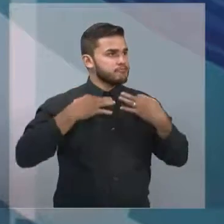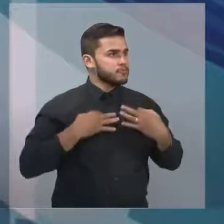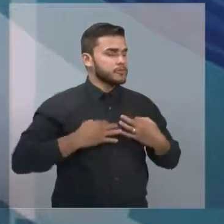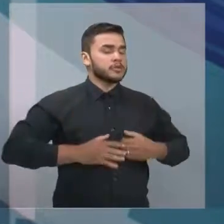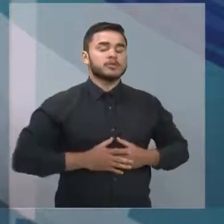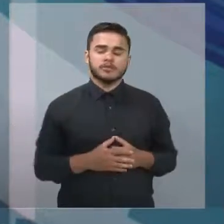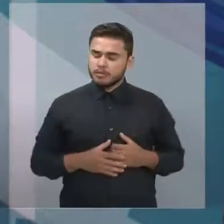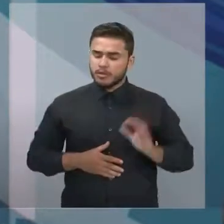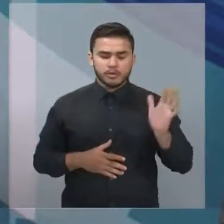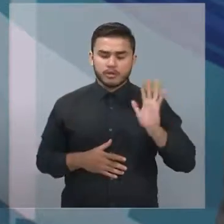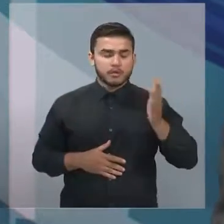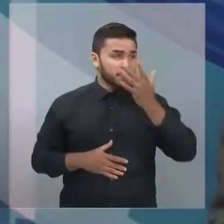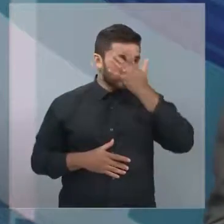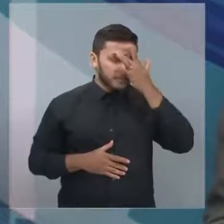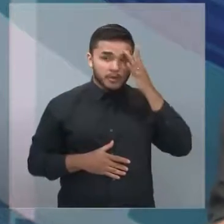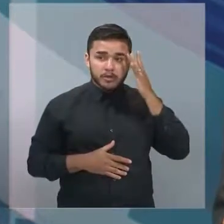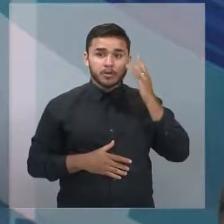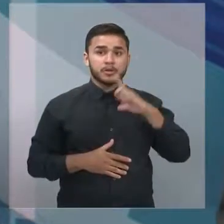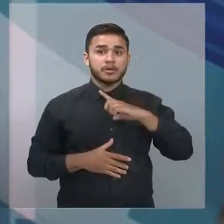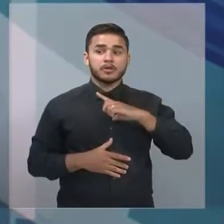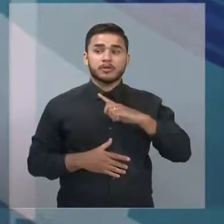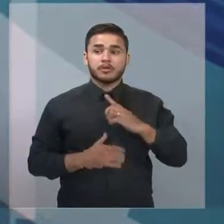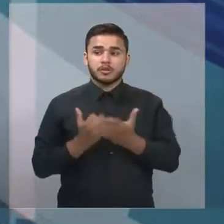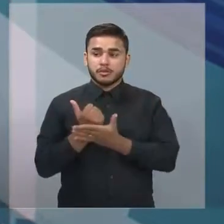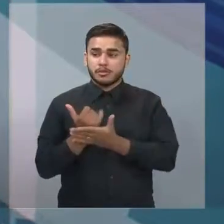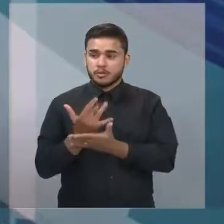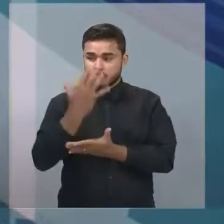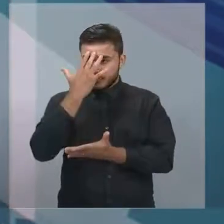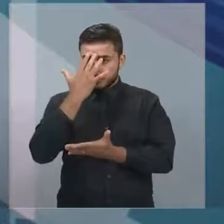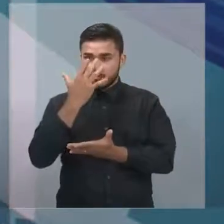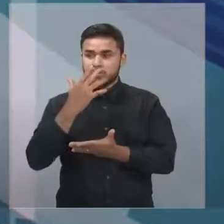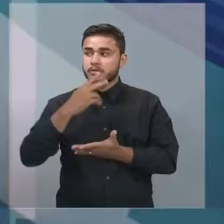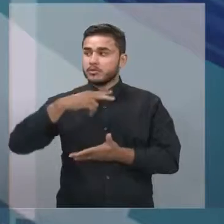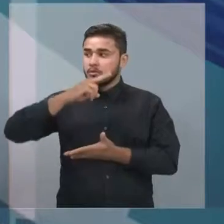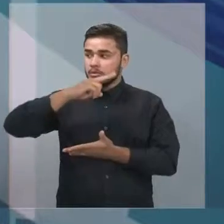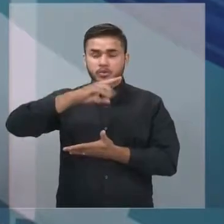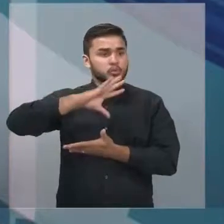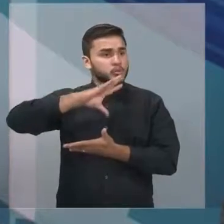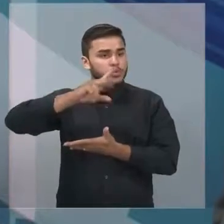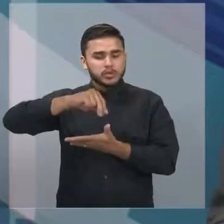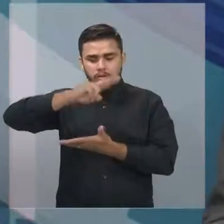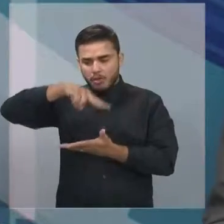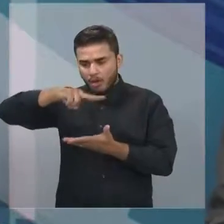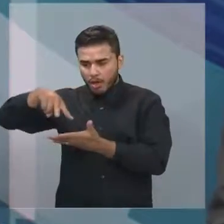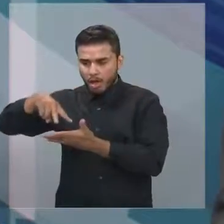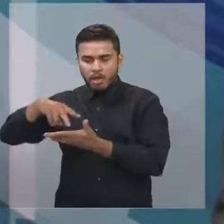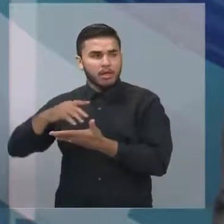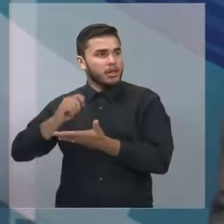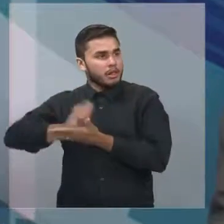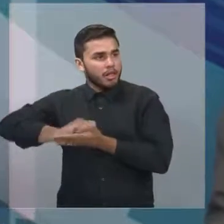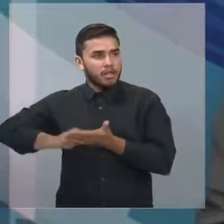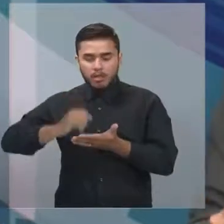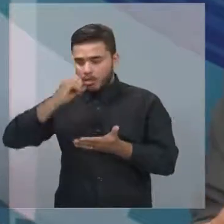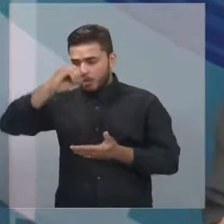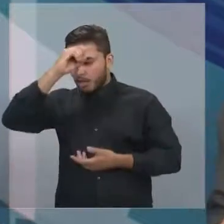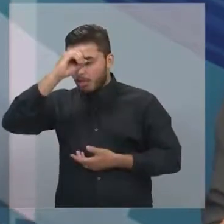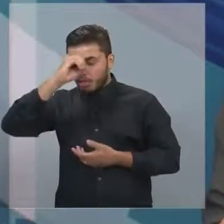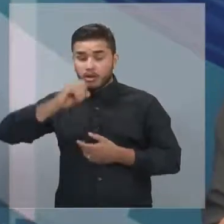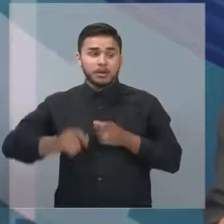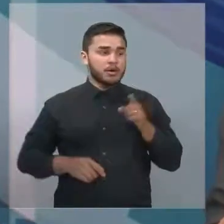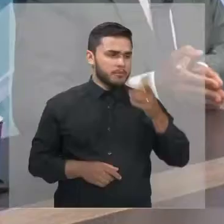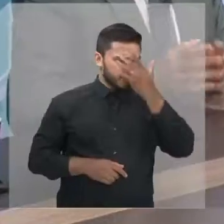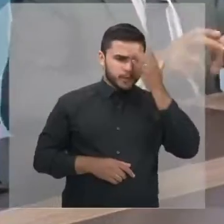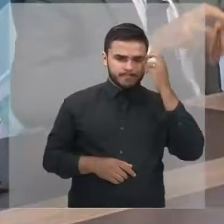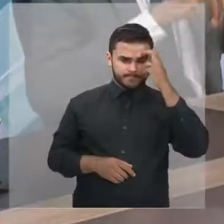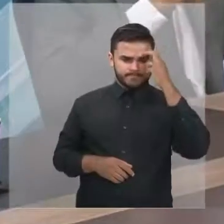tem diferença entre o analfabeto e o erudito, do ponto de vista moral, do ponto de vista do equilíbrio psicológico e